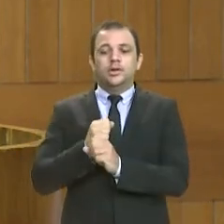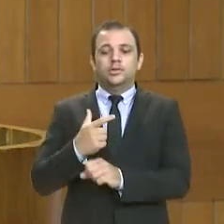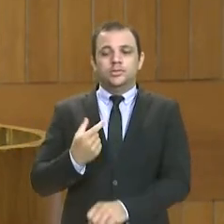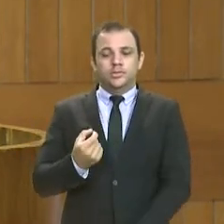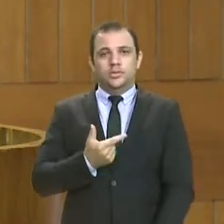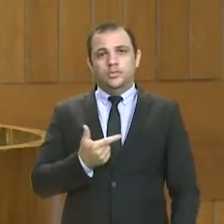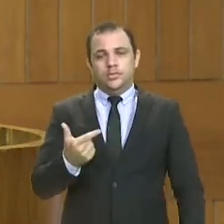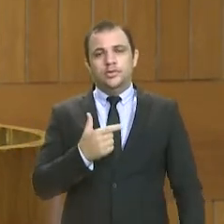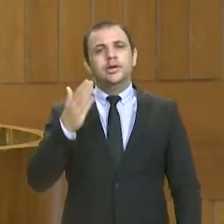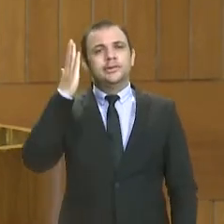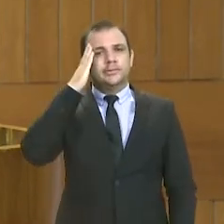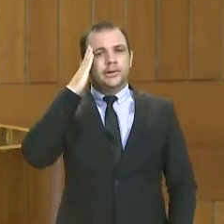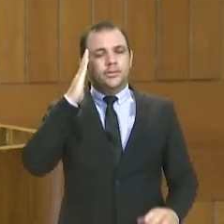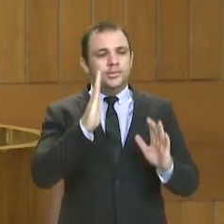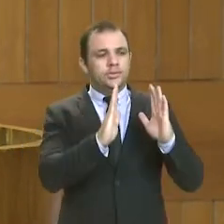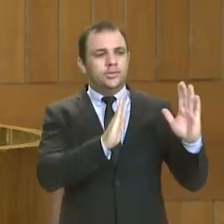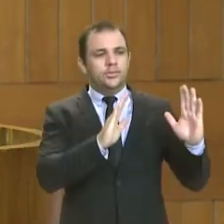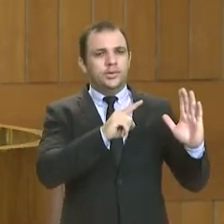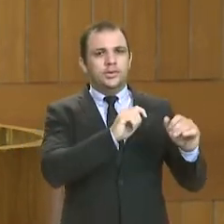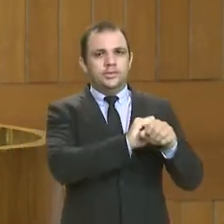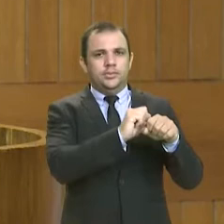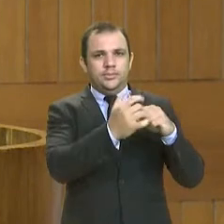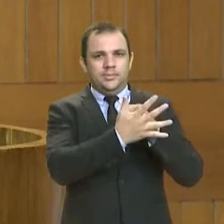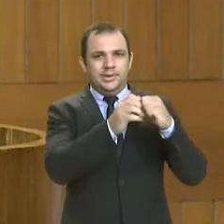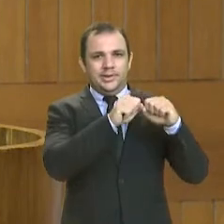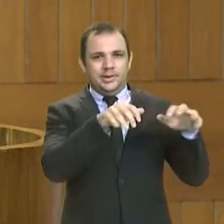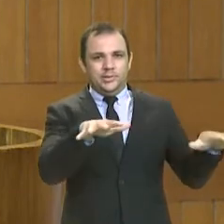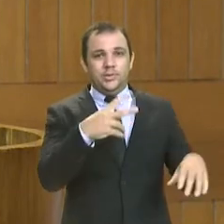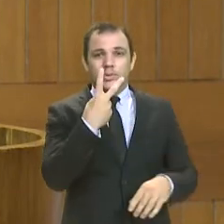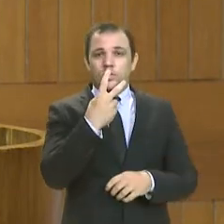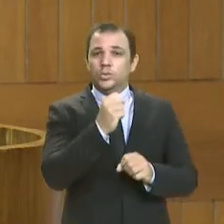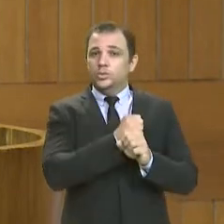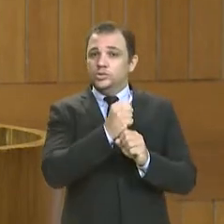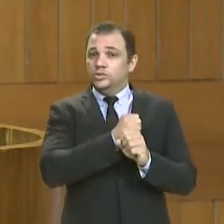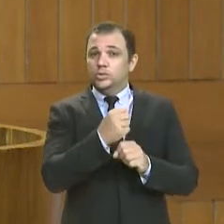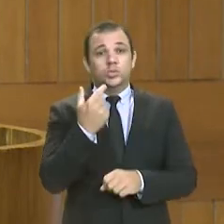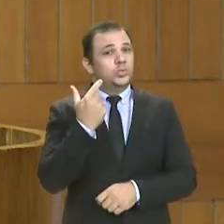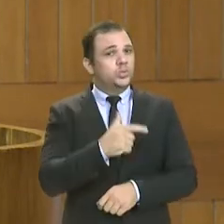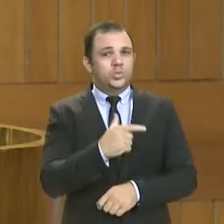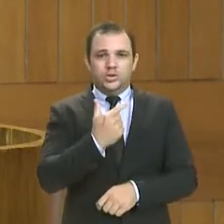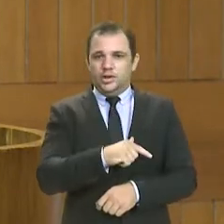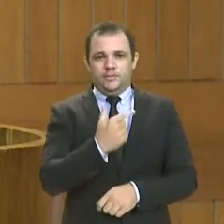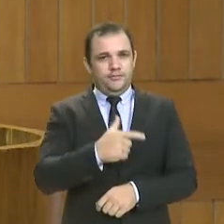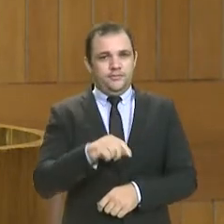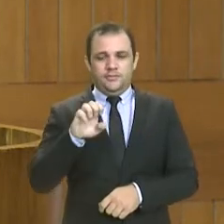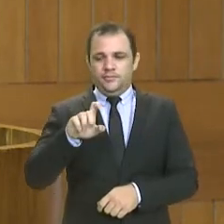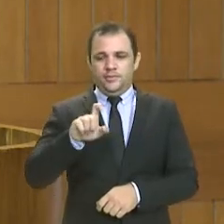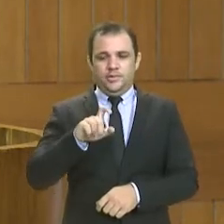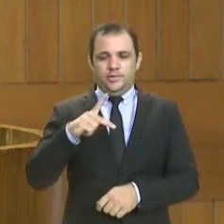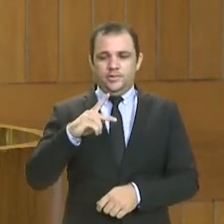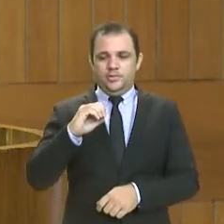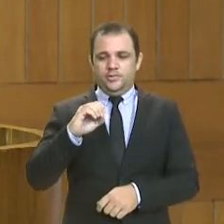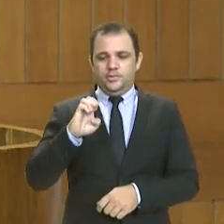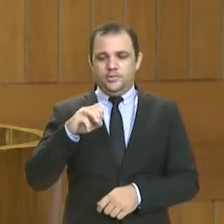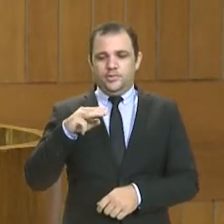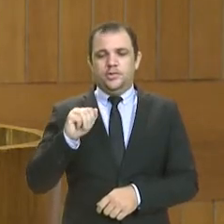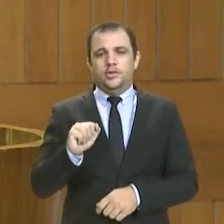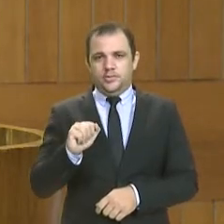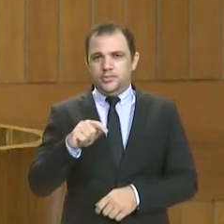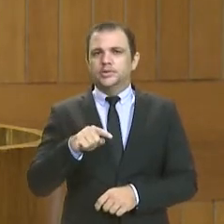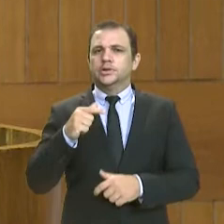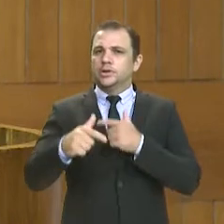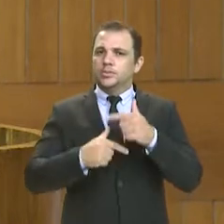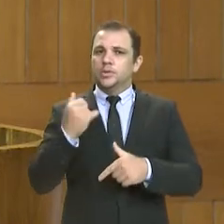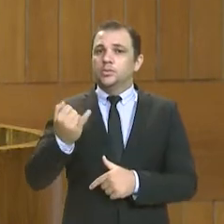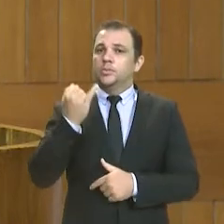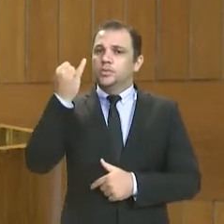de pandemia, teve 2 anos que não ocorreu essa grande atividade aqui na capital, né? No